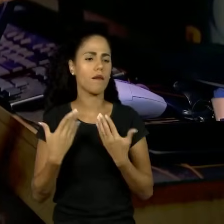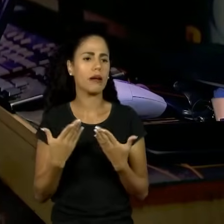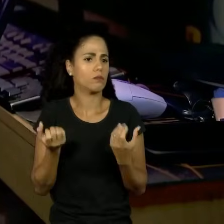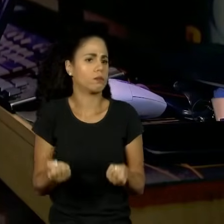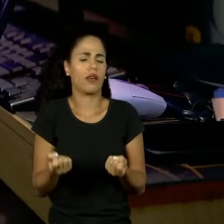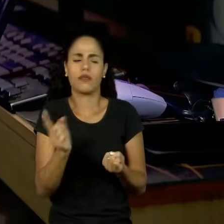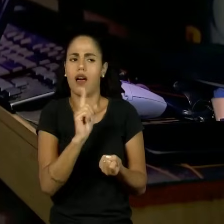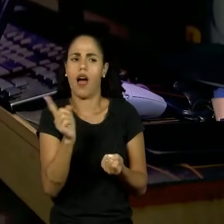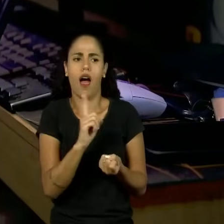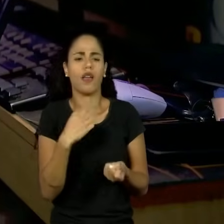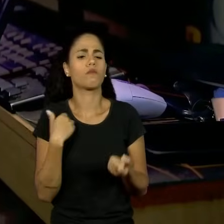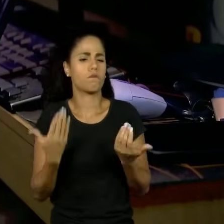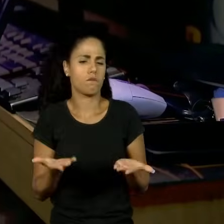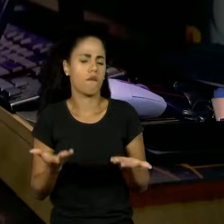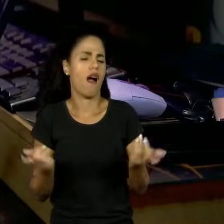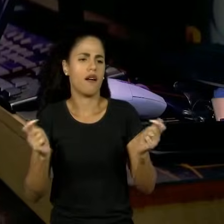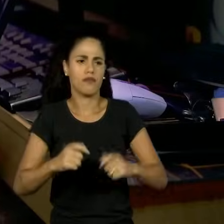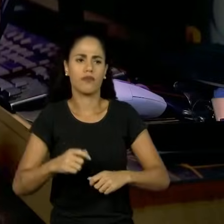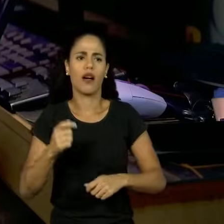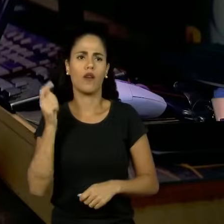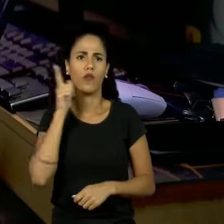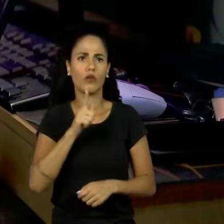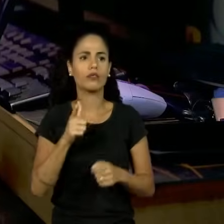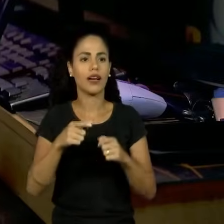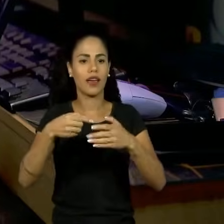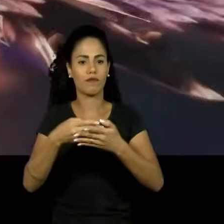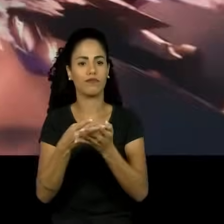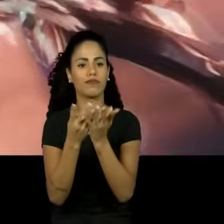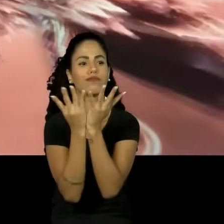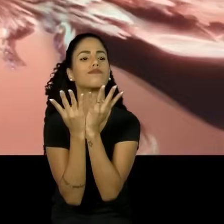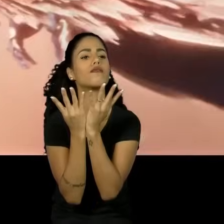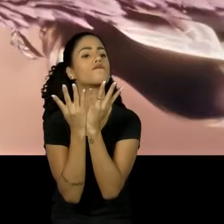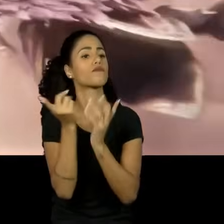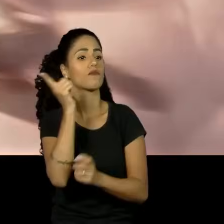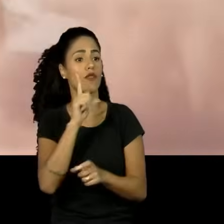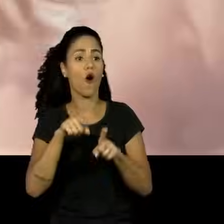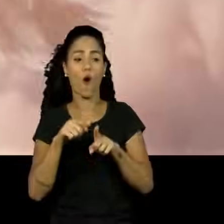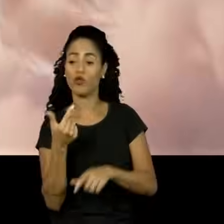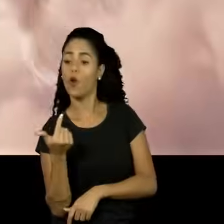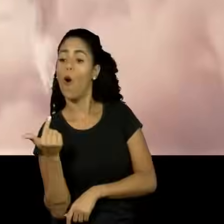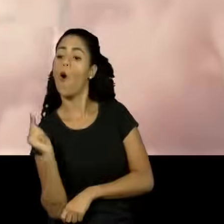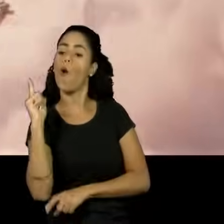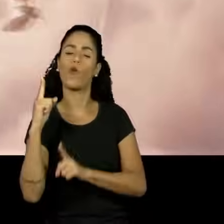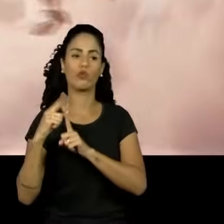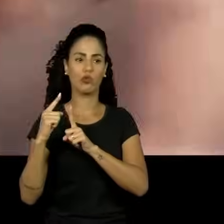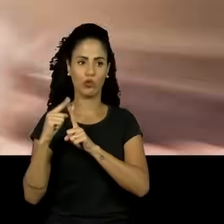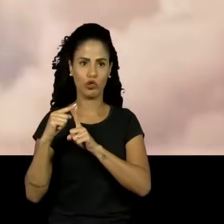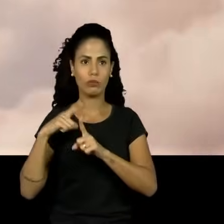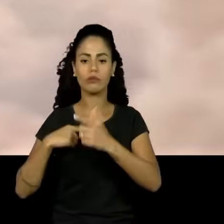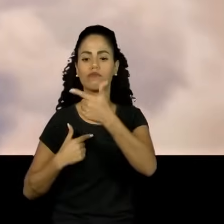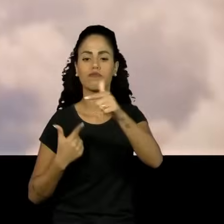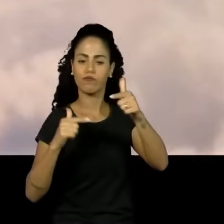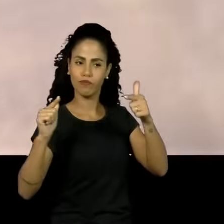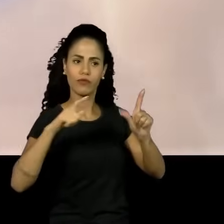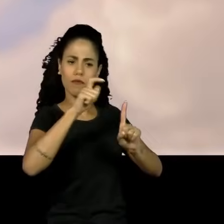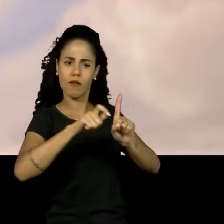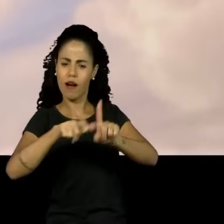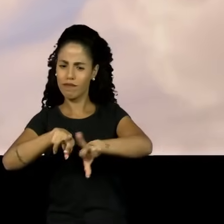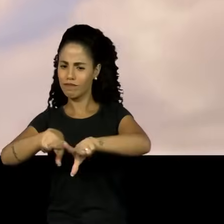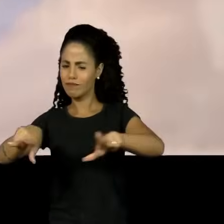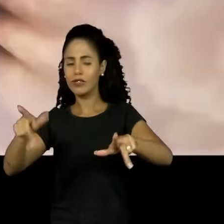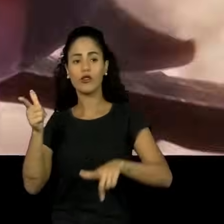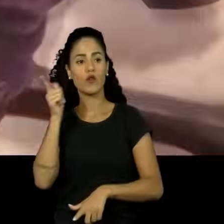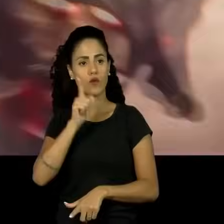pesado, ele é bem leve, um jogo de cartas, assim. Hoje eu jogo League of Legends e outros jogos diversificados, mas o League